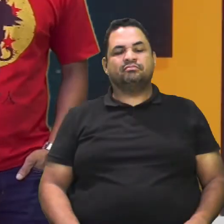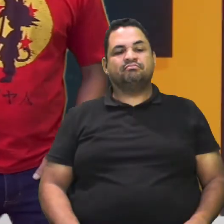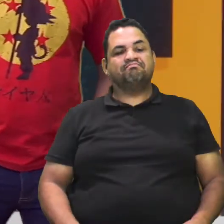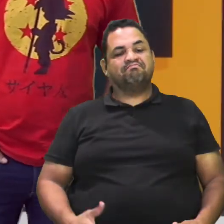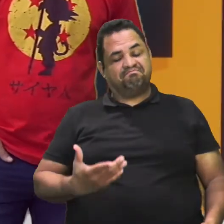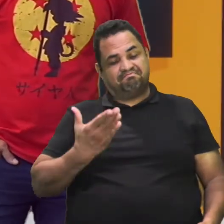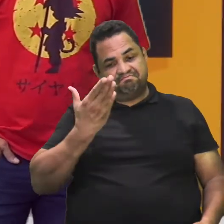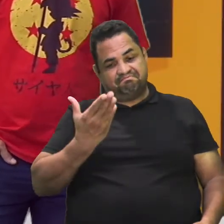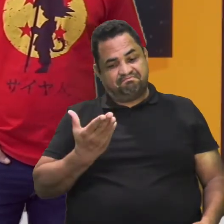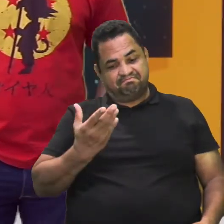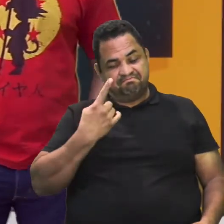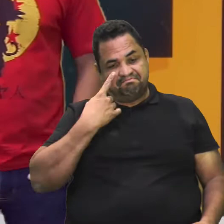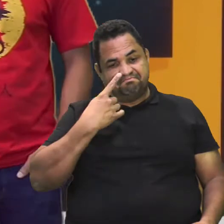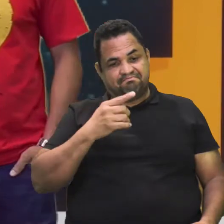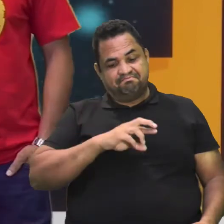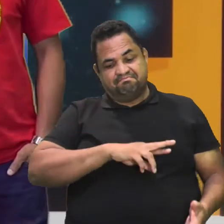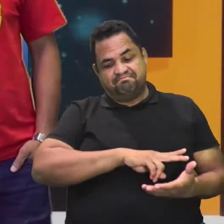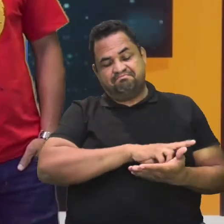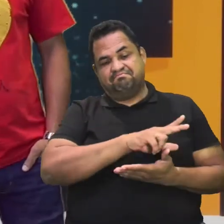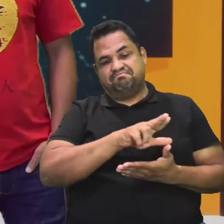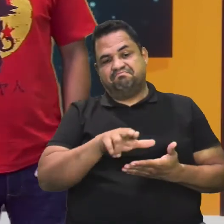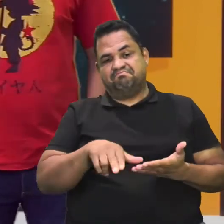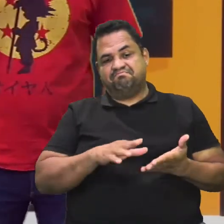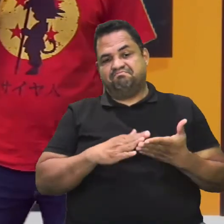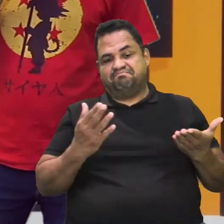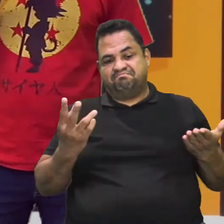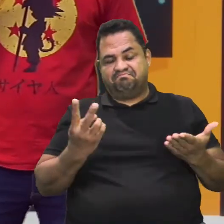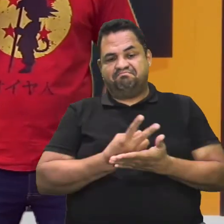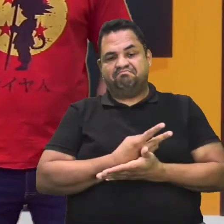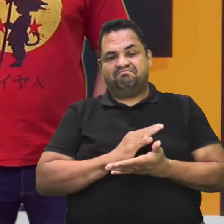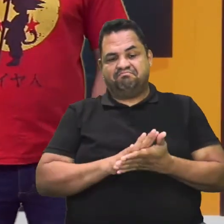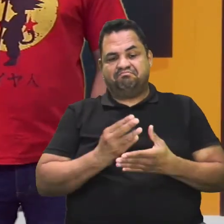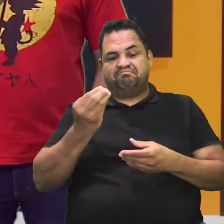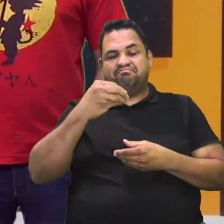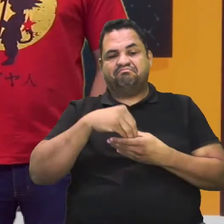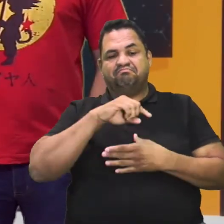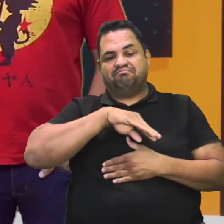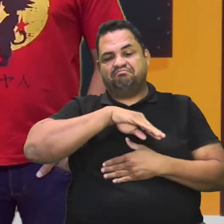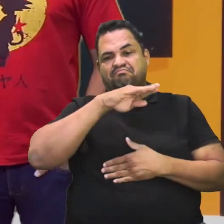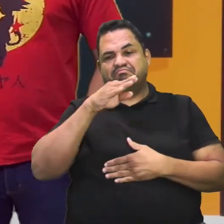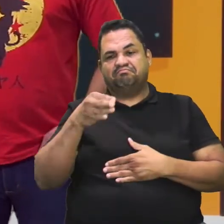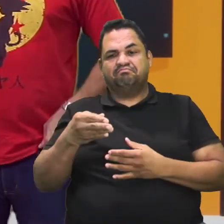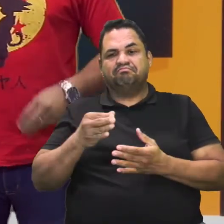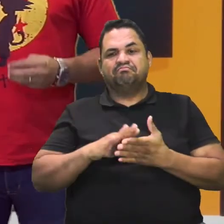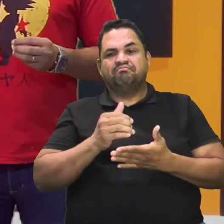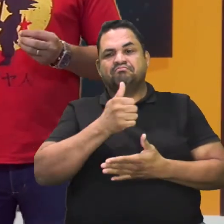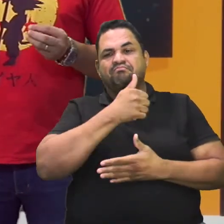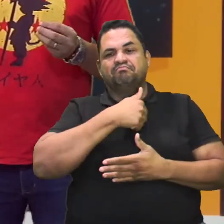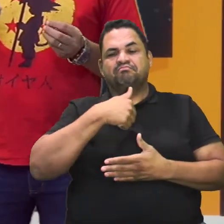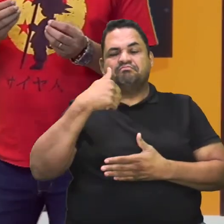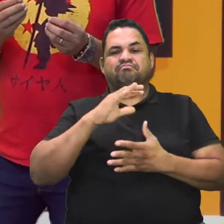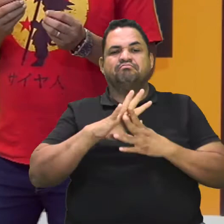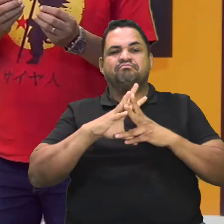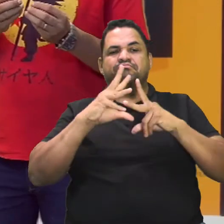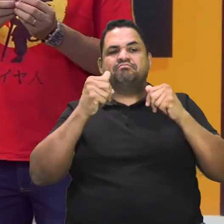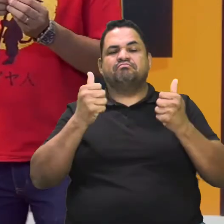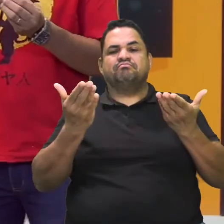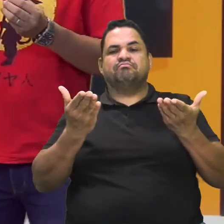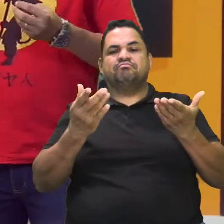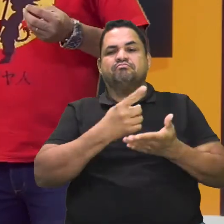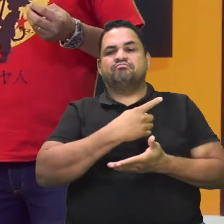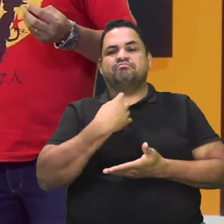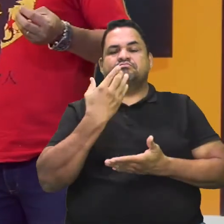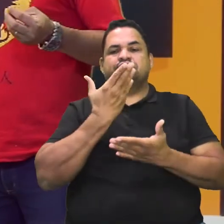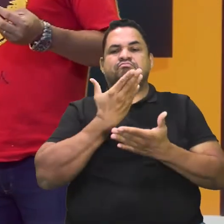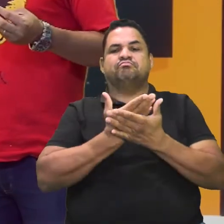Pois é, olha aí, a gente viu várias situações onde a parábola está inserida, né? E o melhor de tudo é que nós